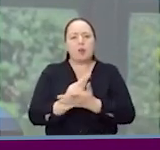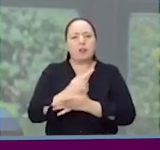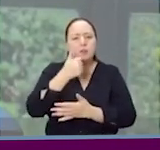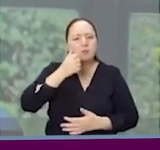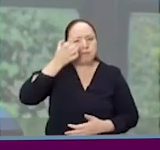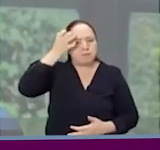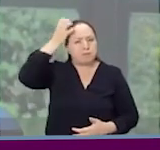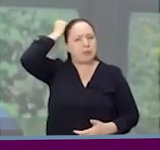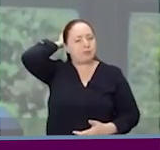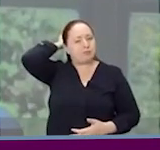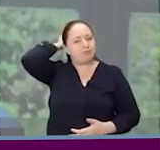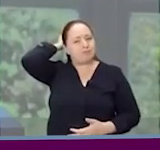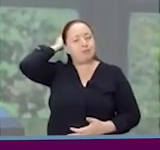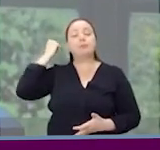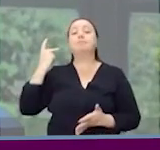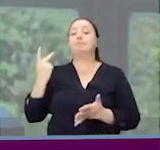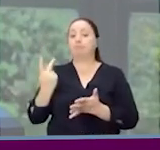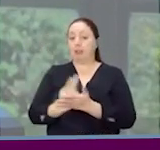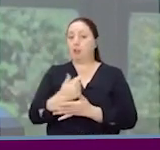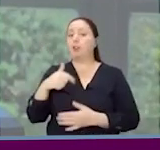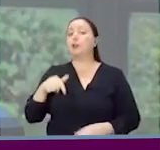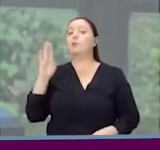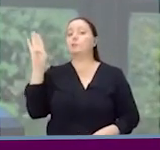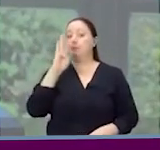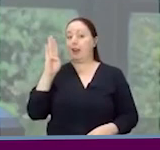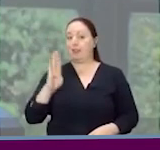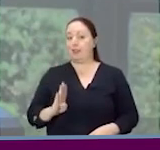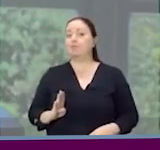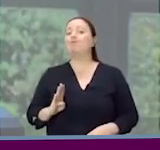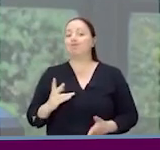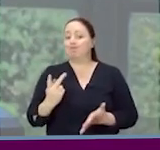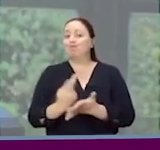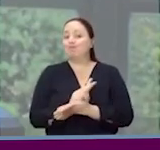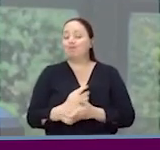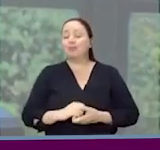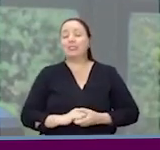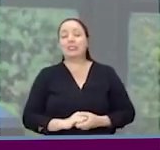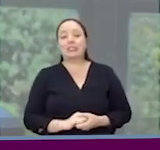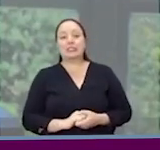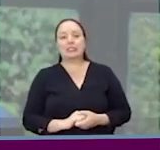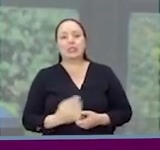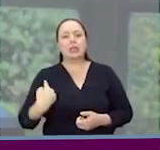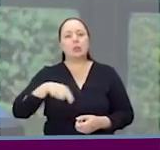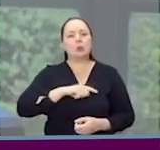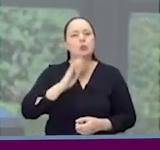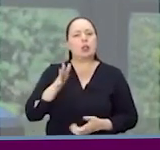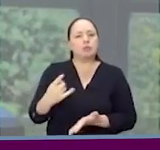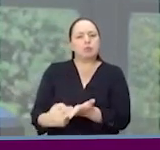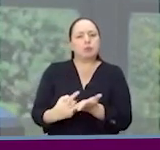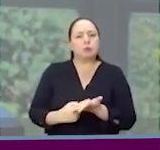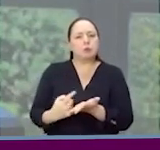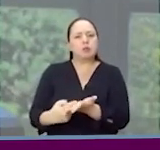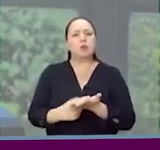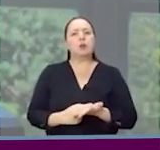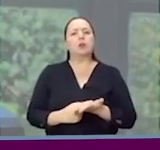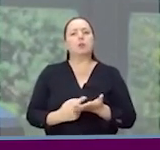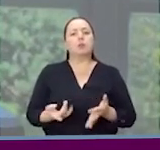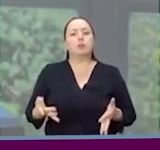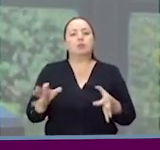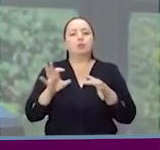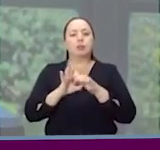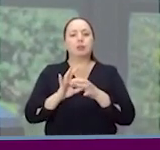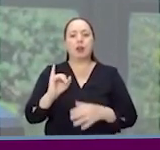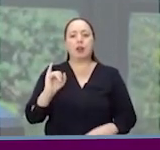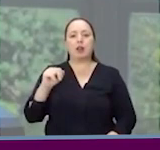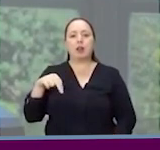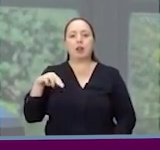de mulheres? Isso acontece na região ribeirinha do nosso país. E nós fizemos agora um termo